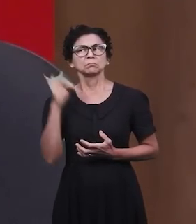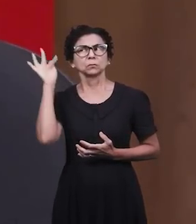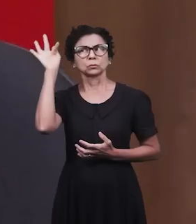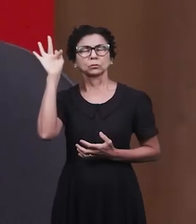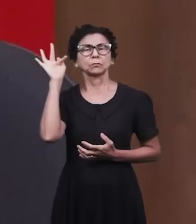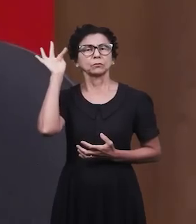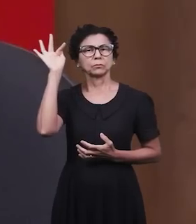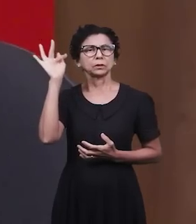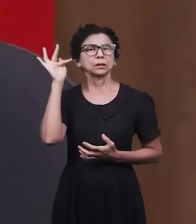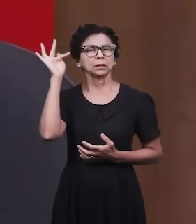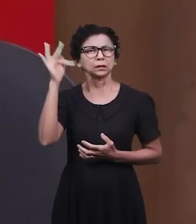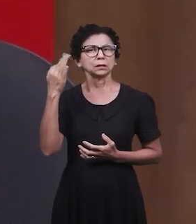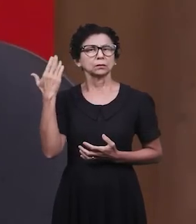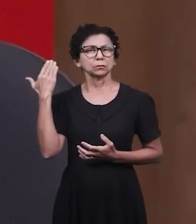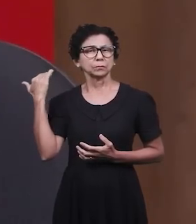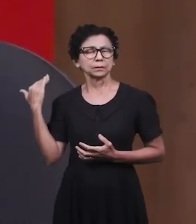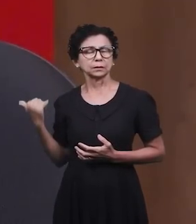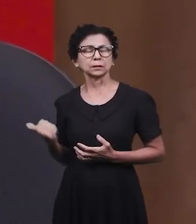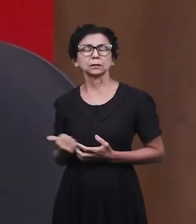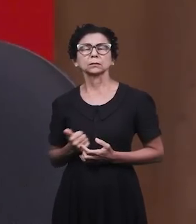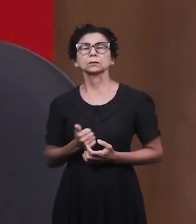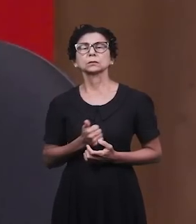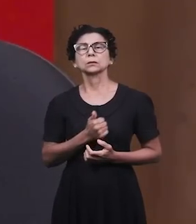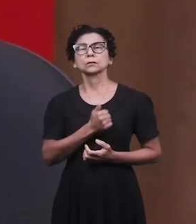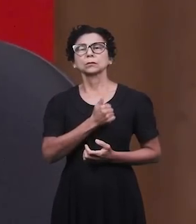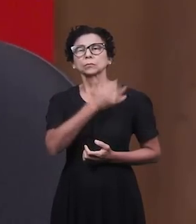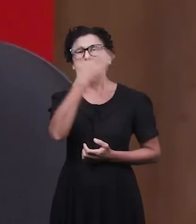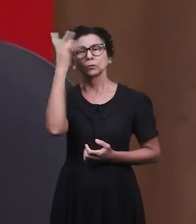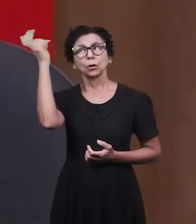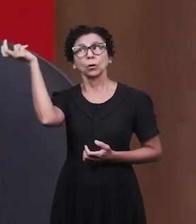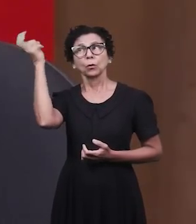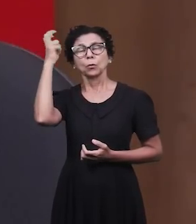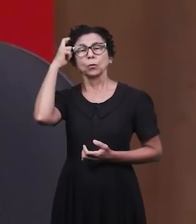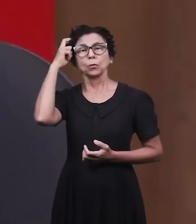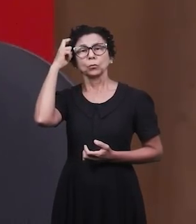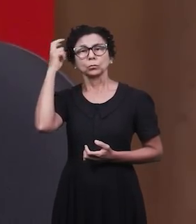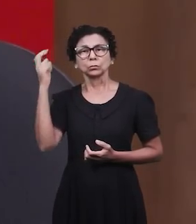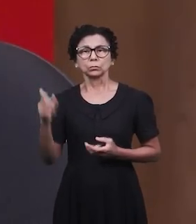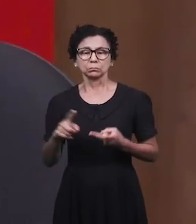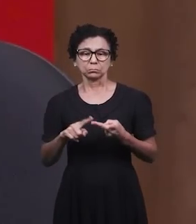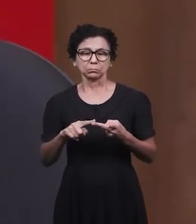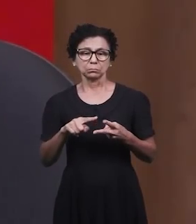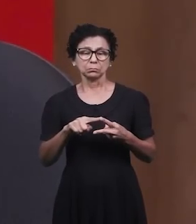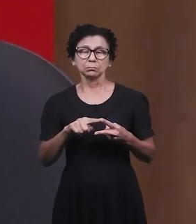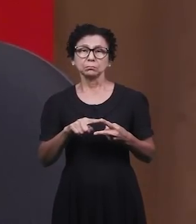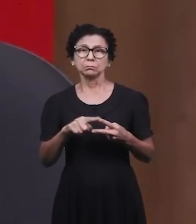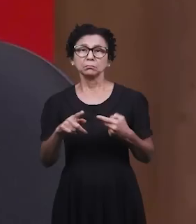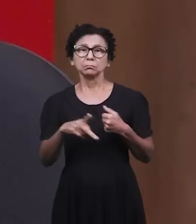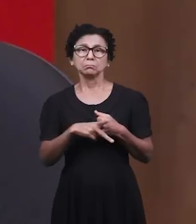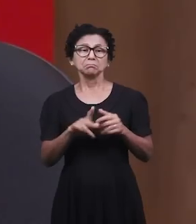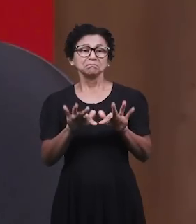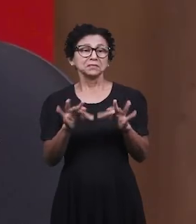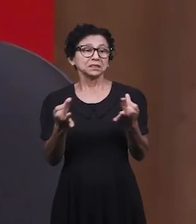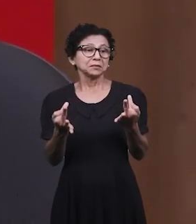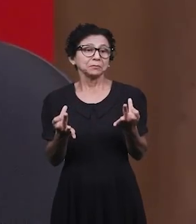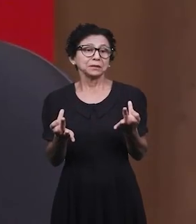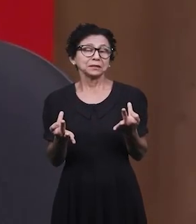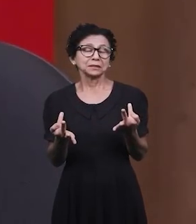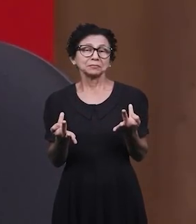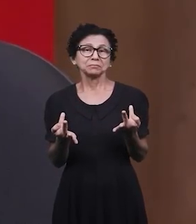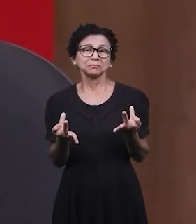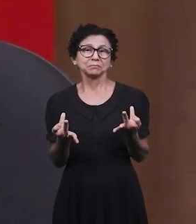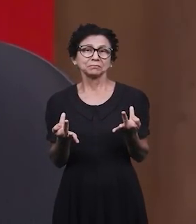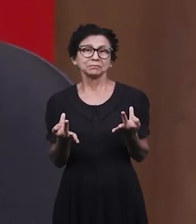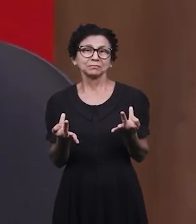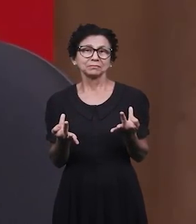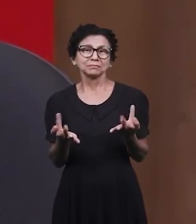claro, notoriamente sábio, culto, e Pedro era um homem simples. No entanto, não há nenhuma distinção de